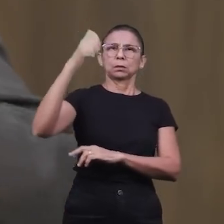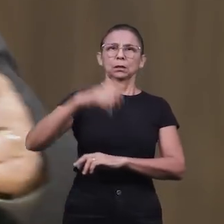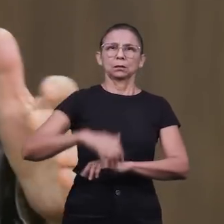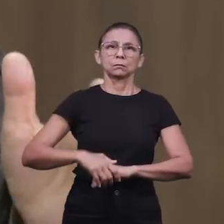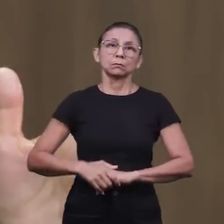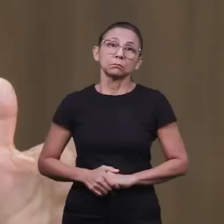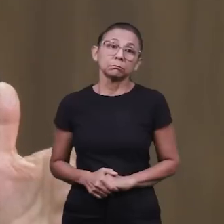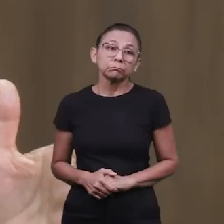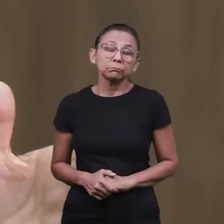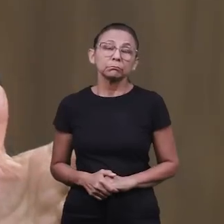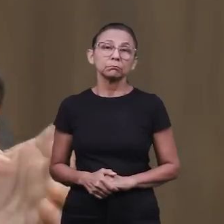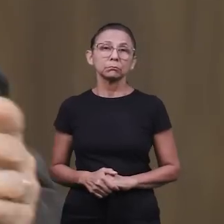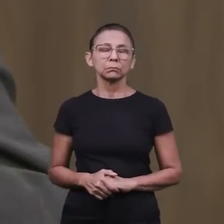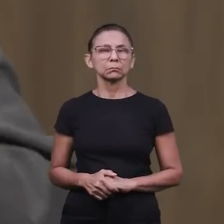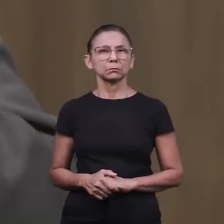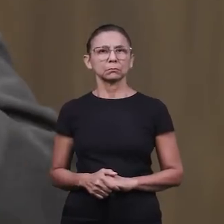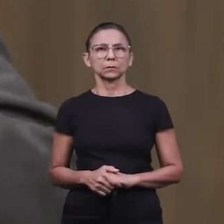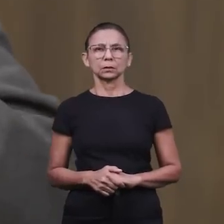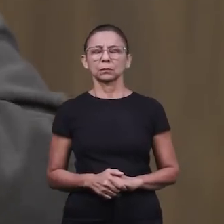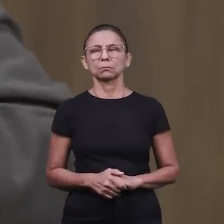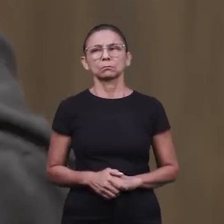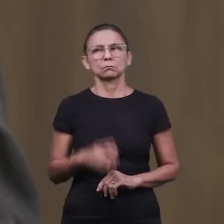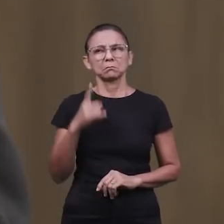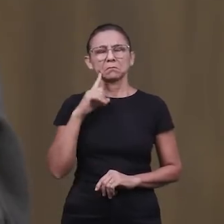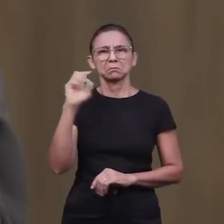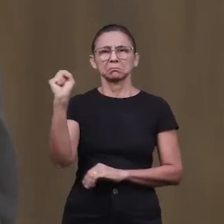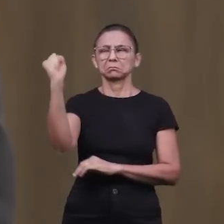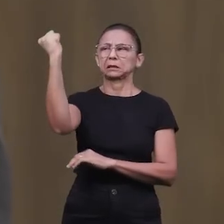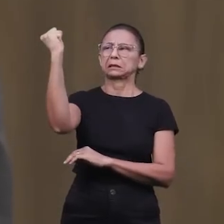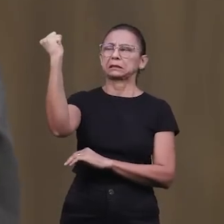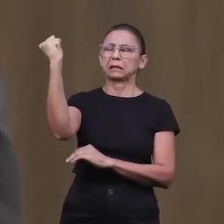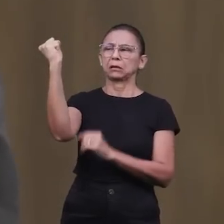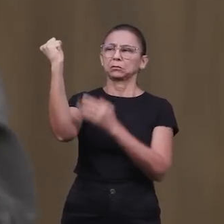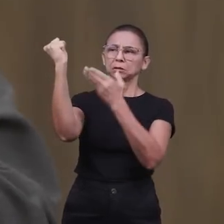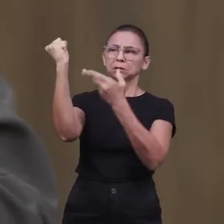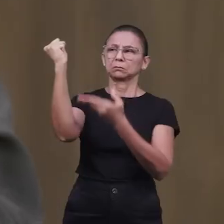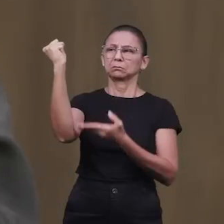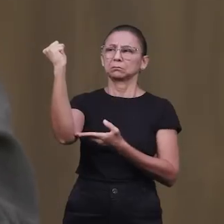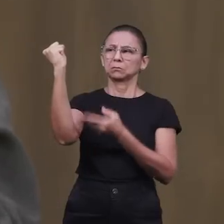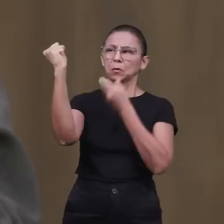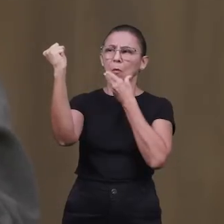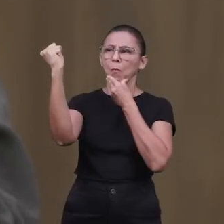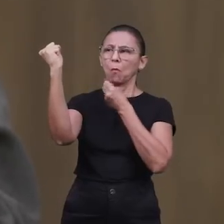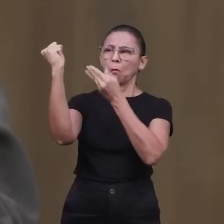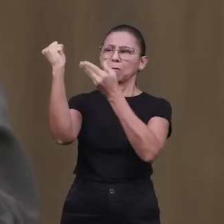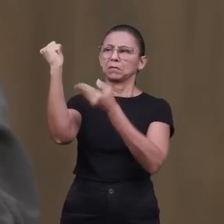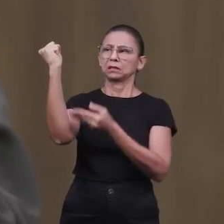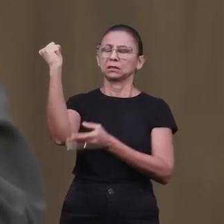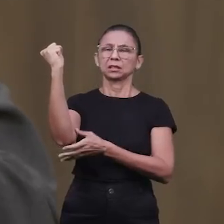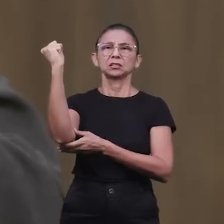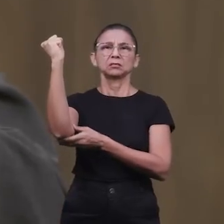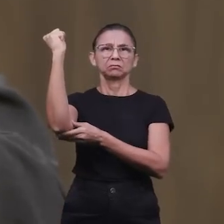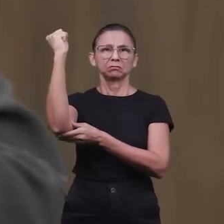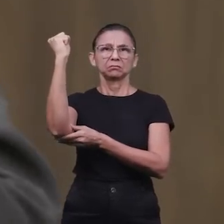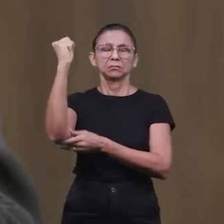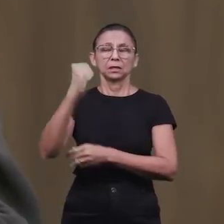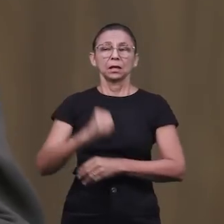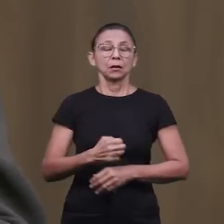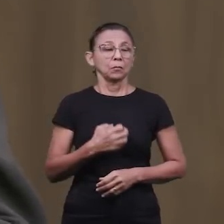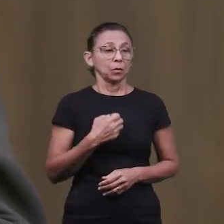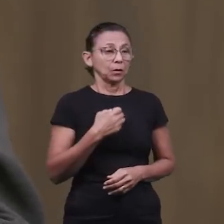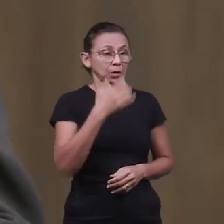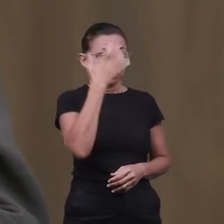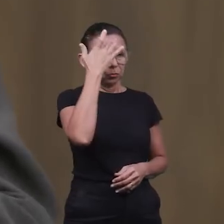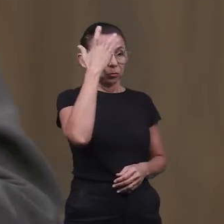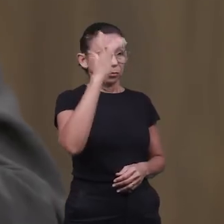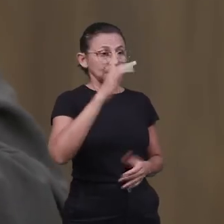homem arredondado, né? Que seria... Também não sabemos a tradução, vou até buscar, direta do